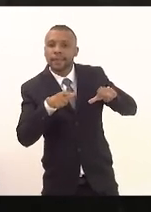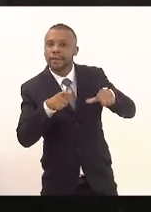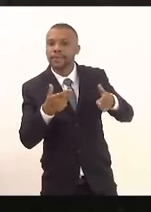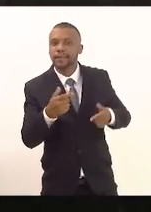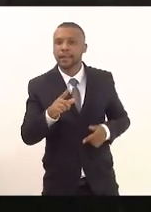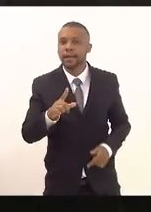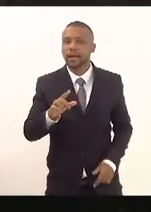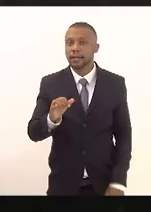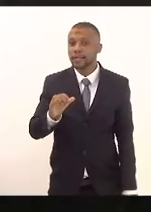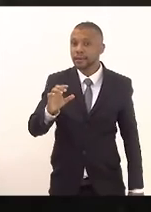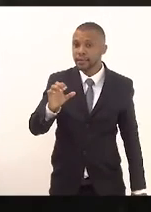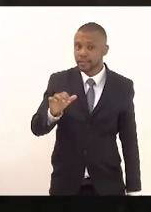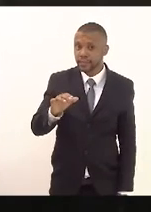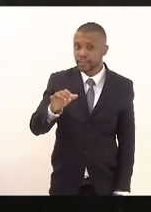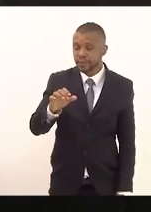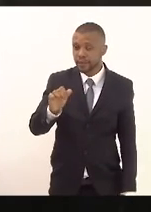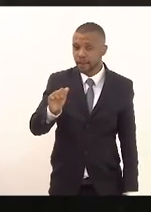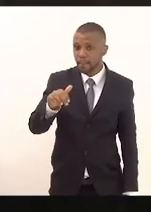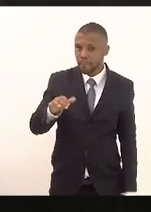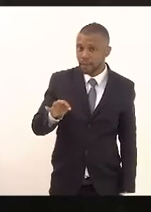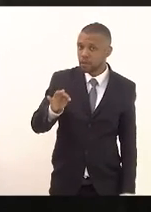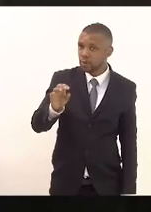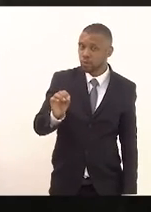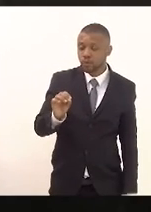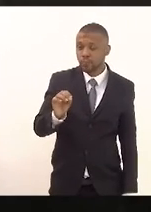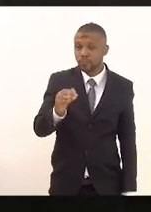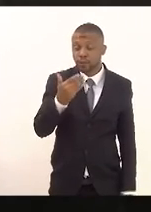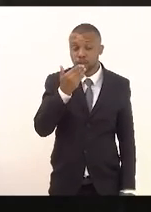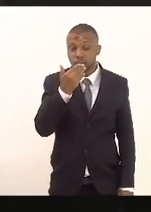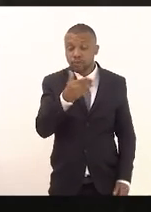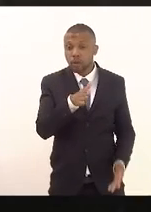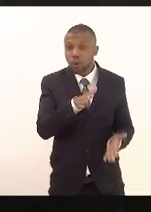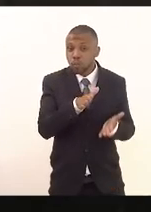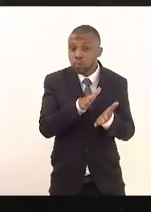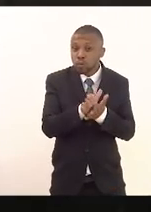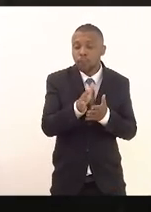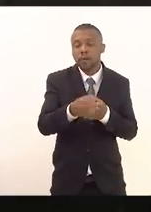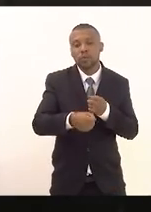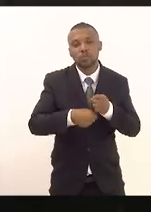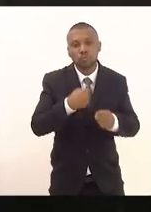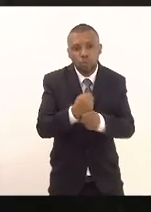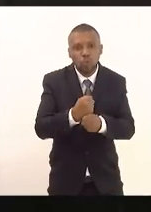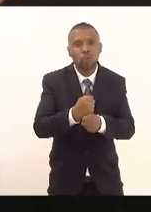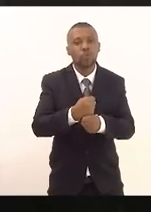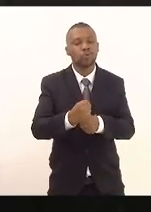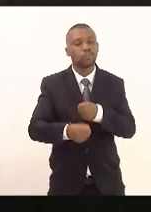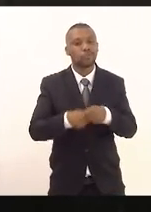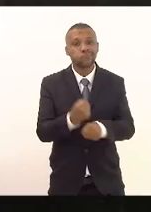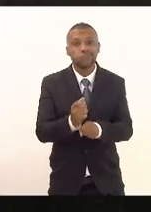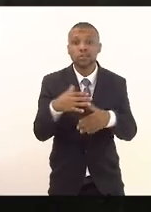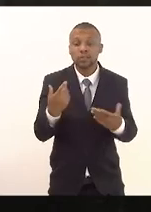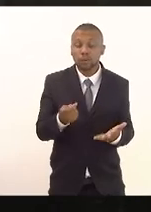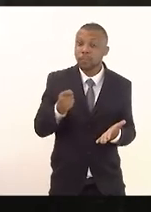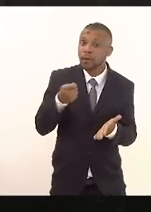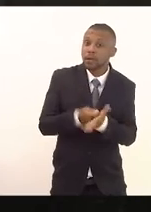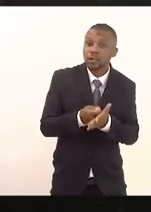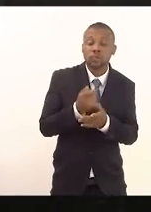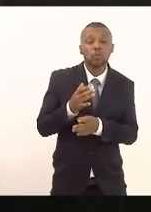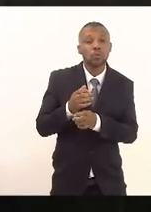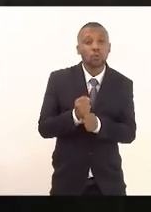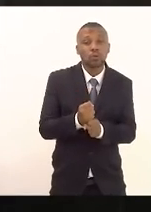a emitir e o documento do ano e eu já está pagando mostrando